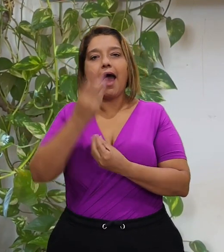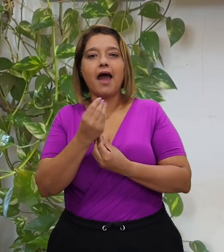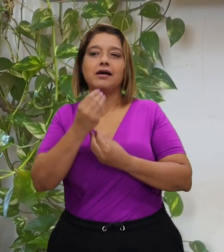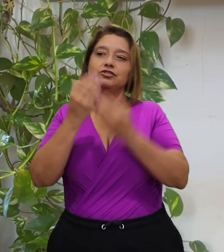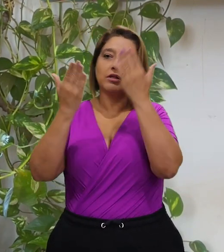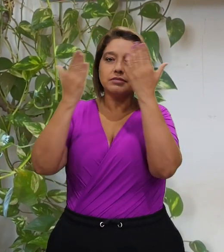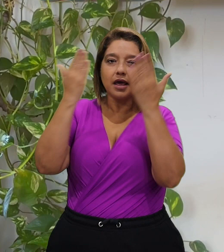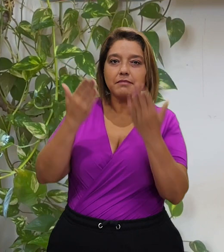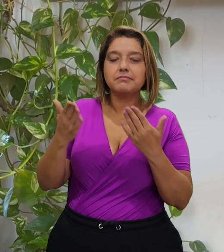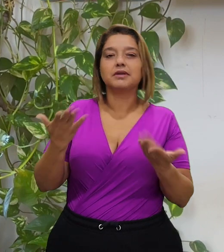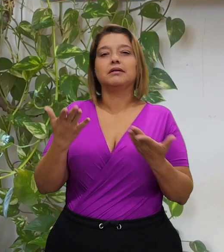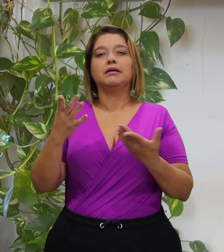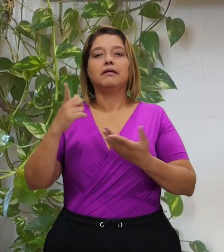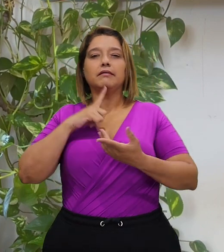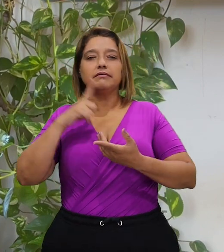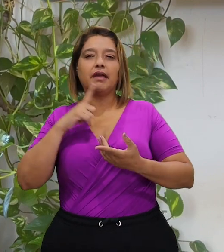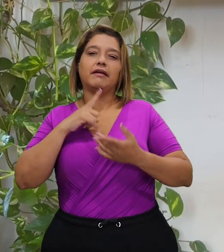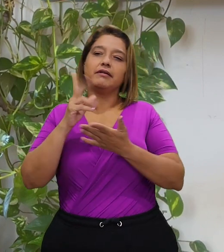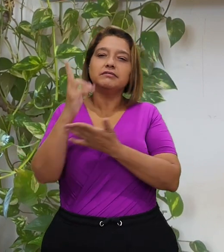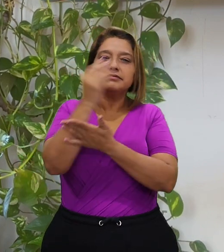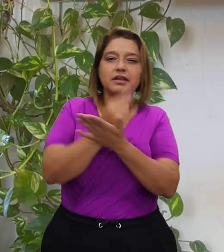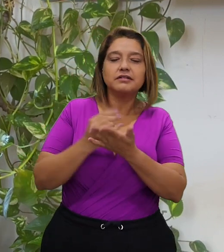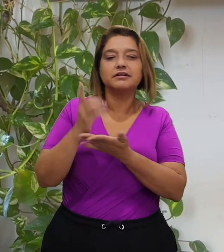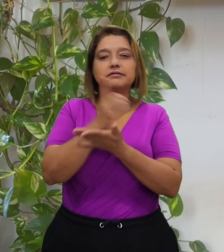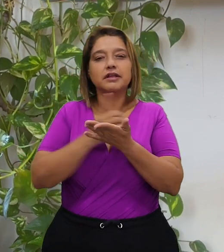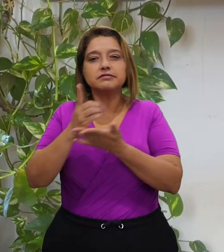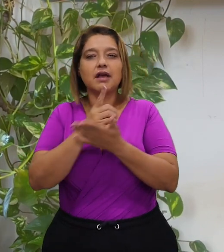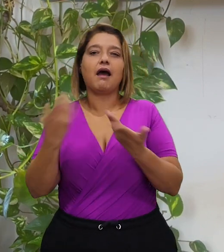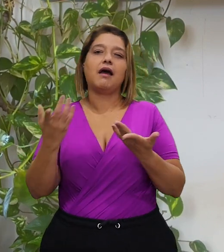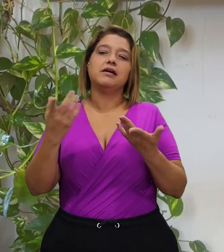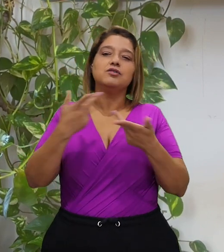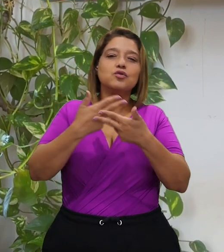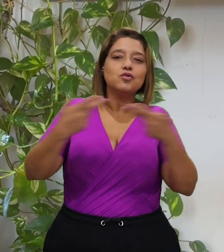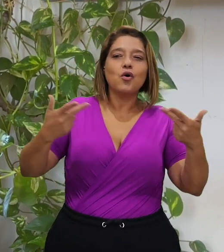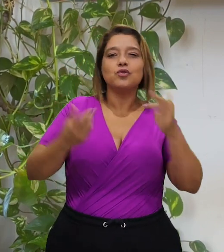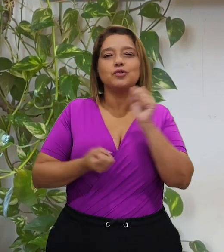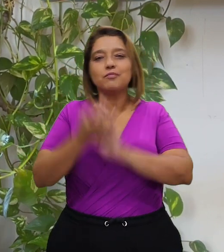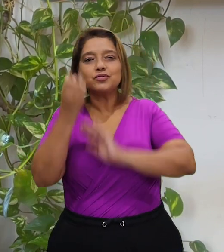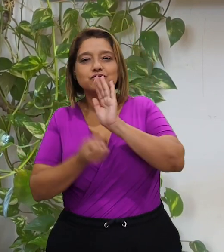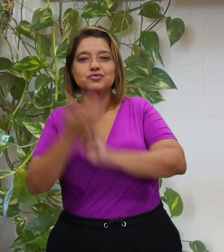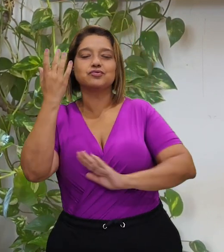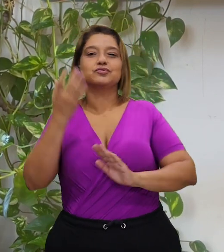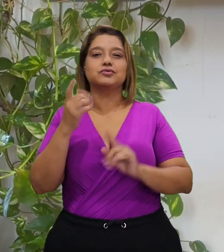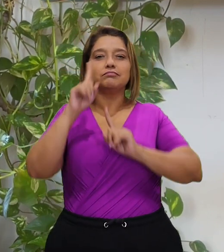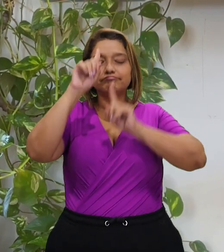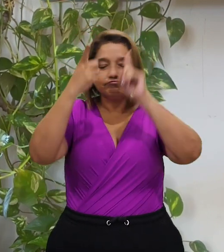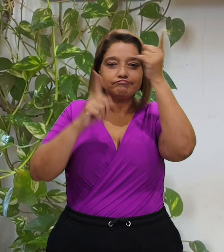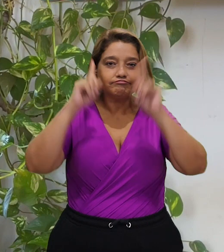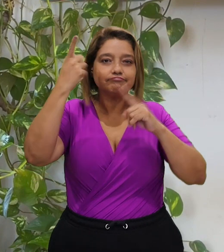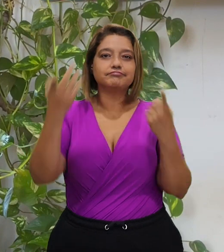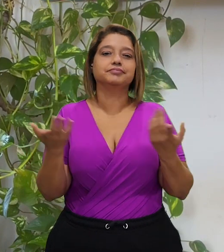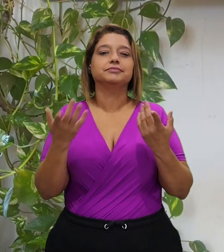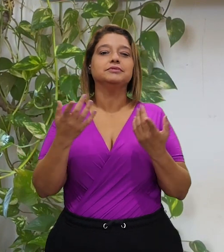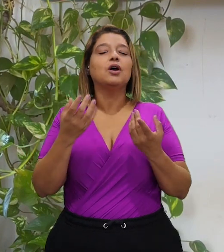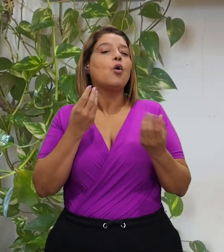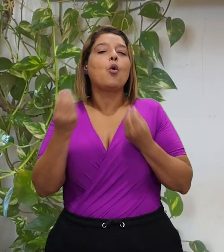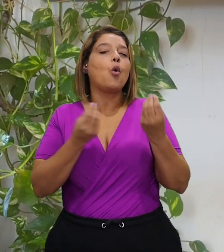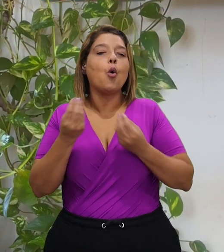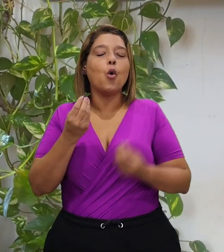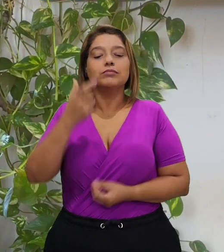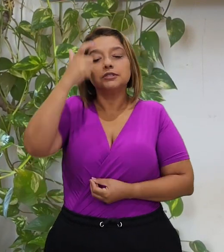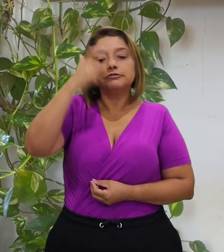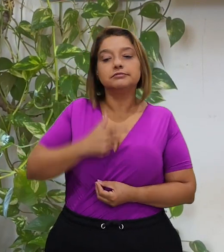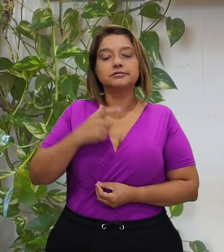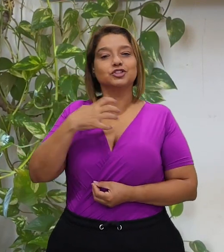como arte-terapia, docência universitária, fashion design, produtos e processos criativos. Mas eu quero voltar